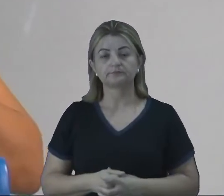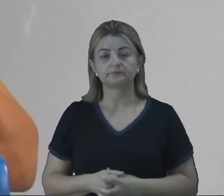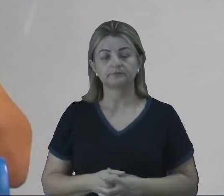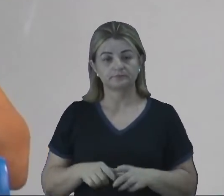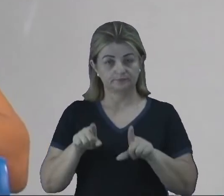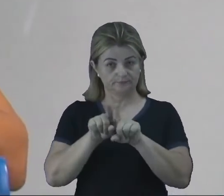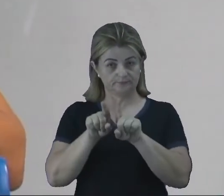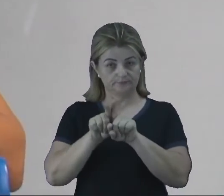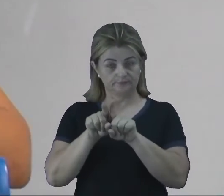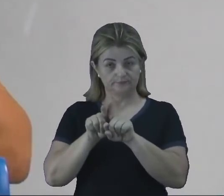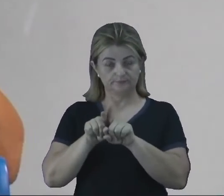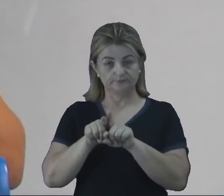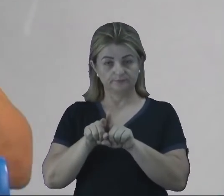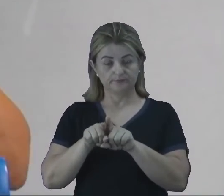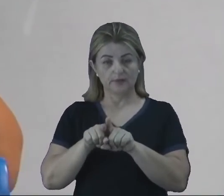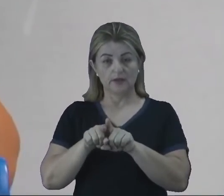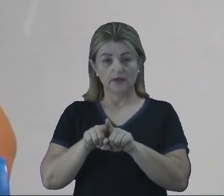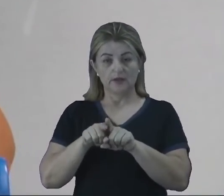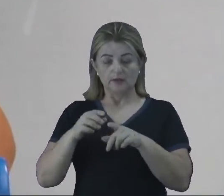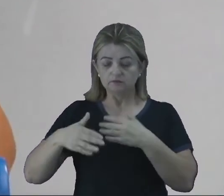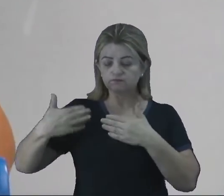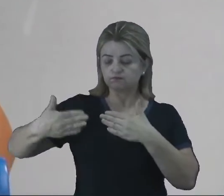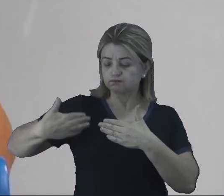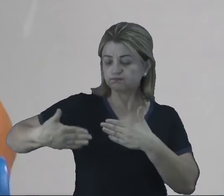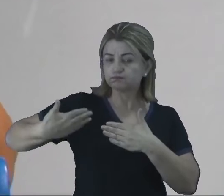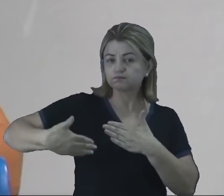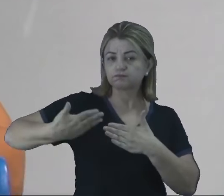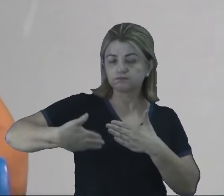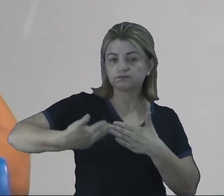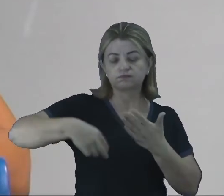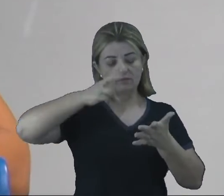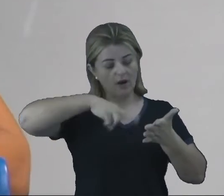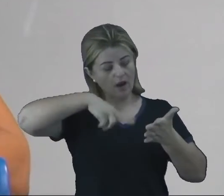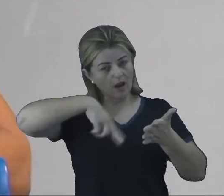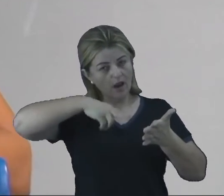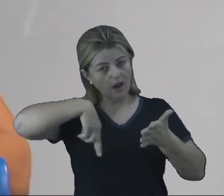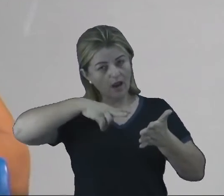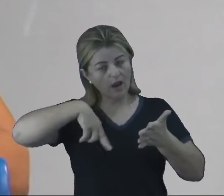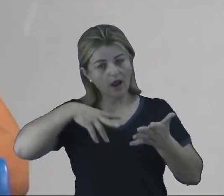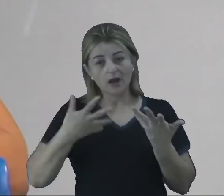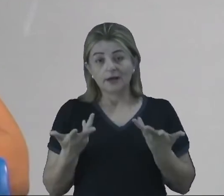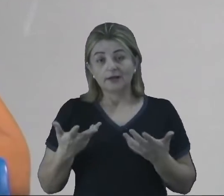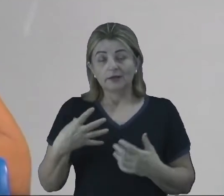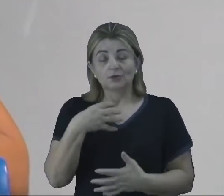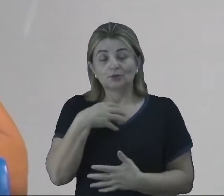ajudam você a escolher aí o gabarito da questão, certo? Vamos para mais uma